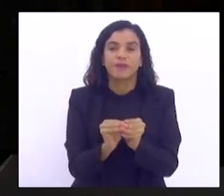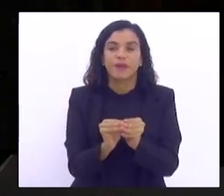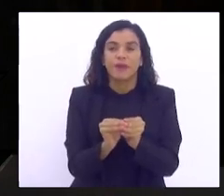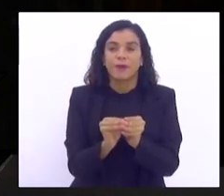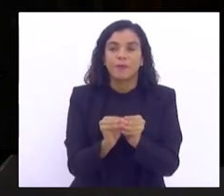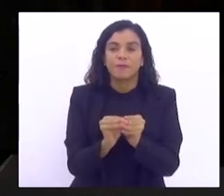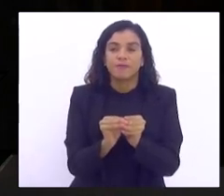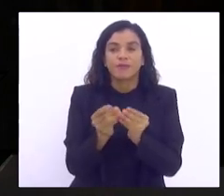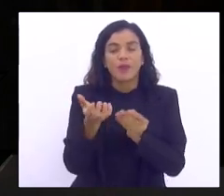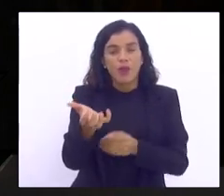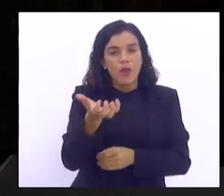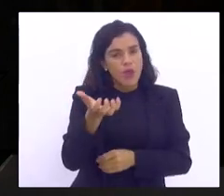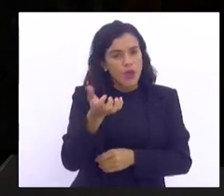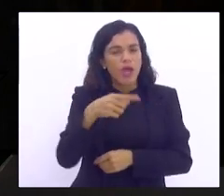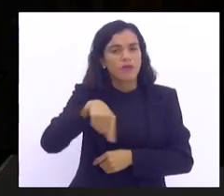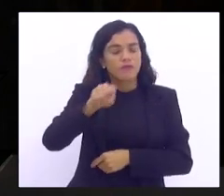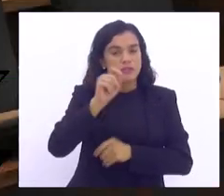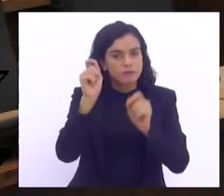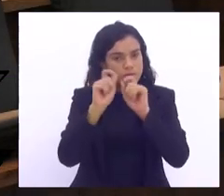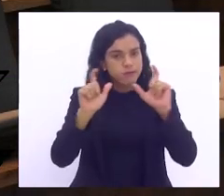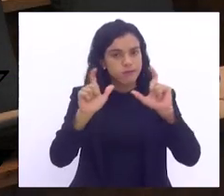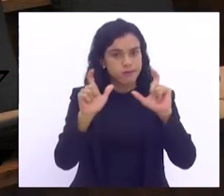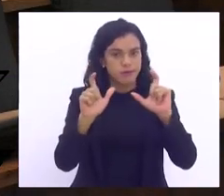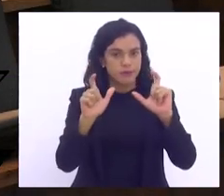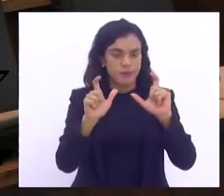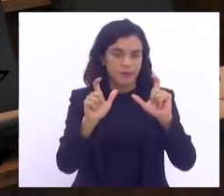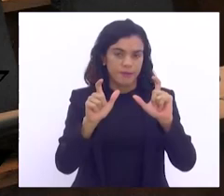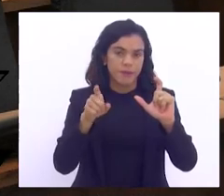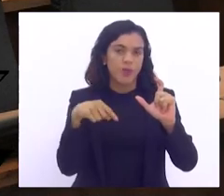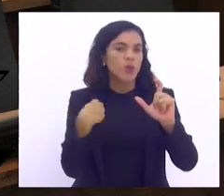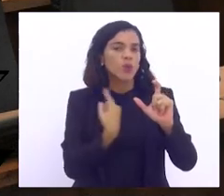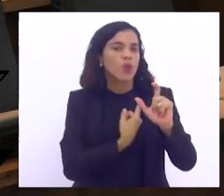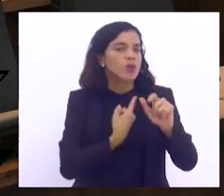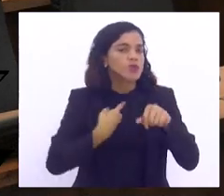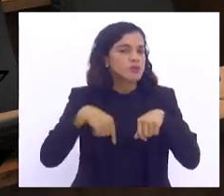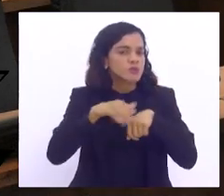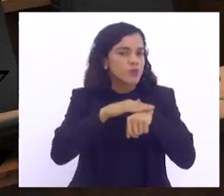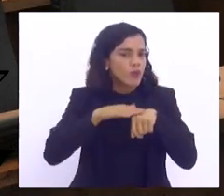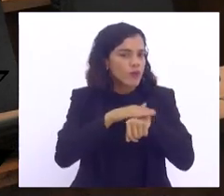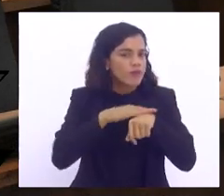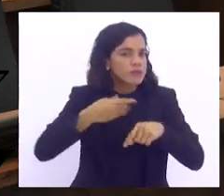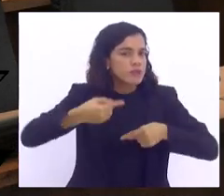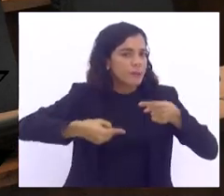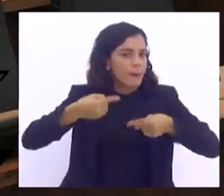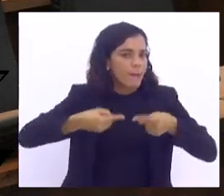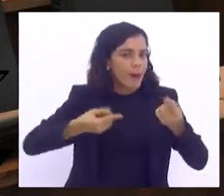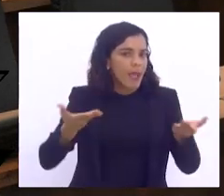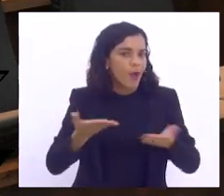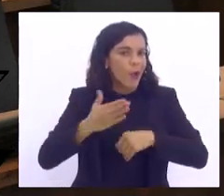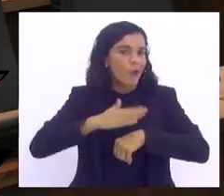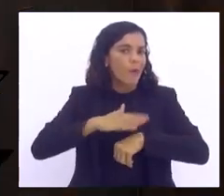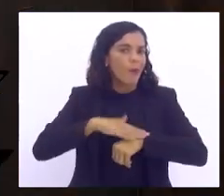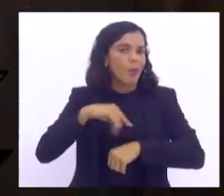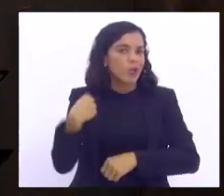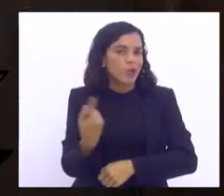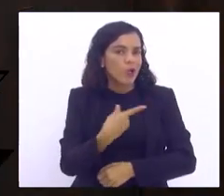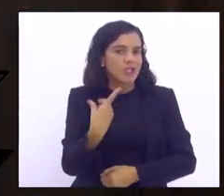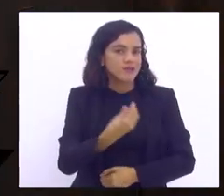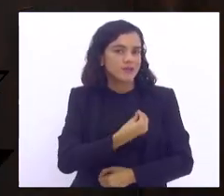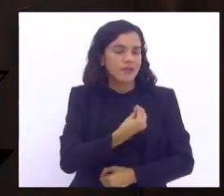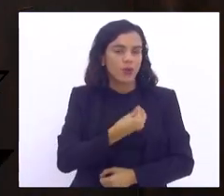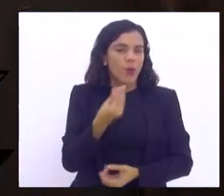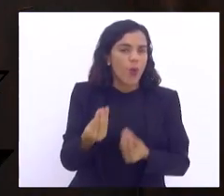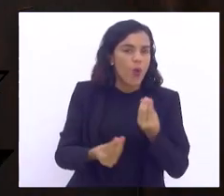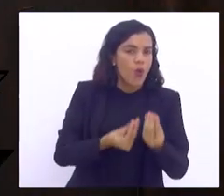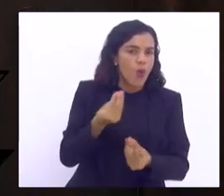queria chamar a atenção dos senhores para o que nós estamos tratando e o momento que nós estamos vivendo. Não há como